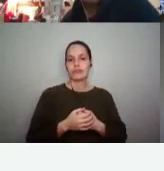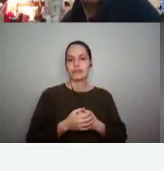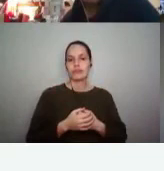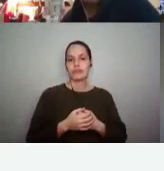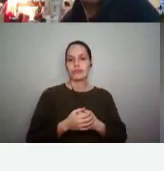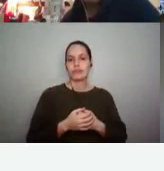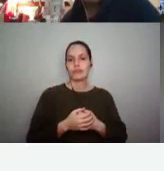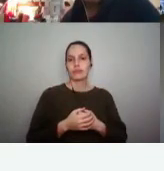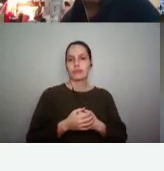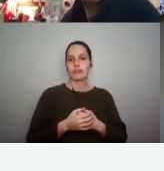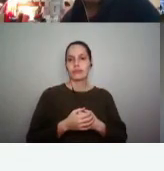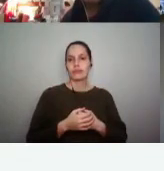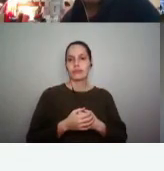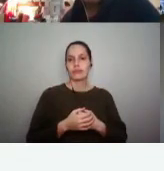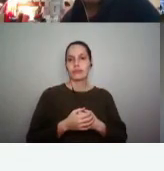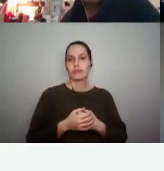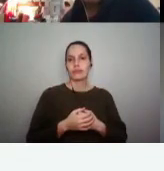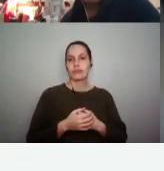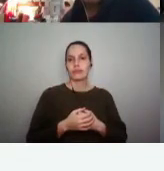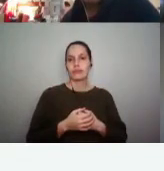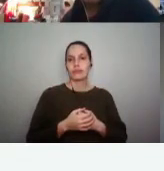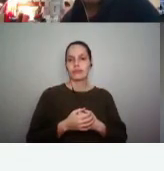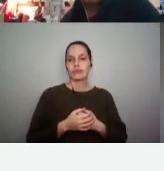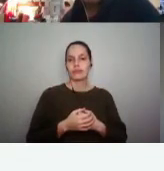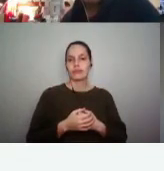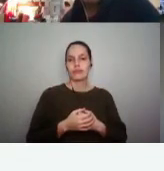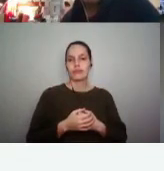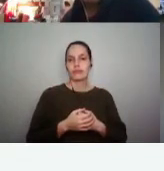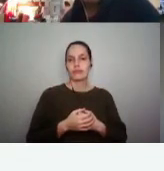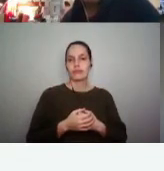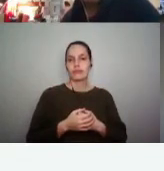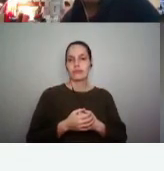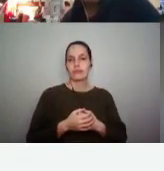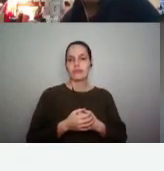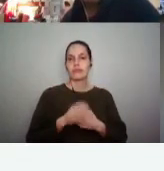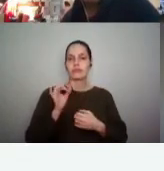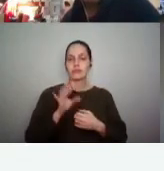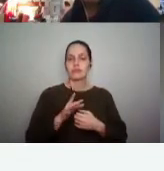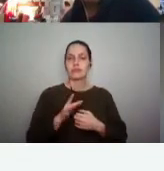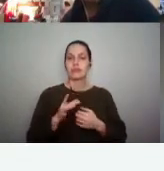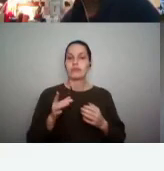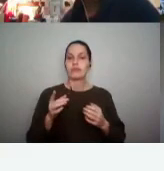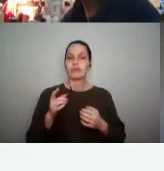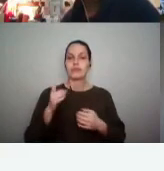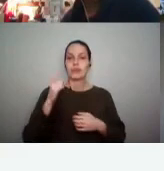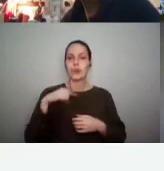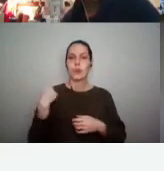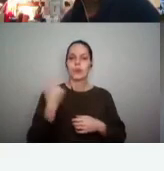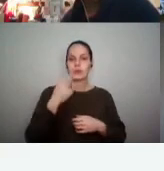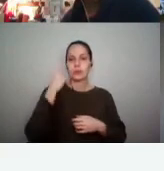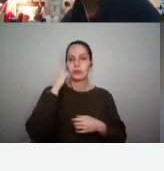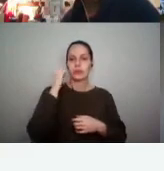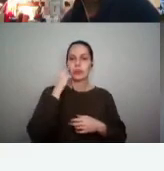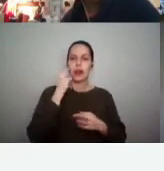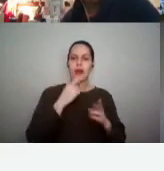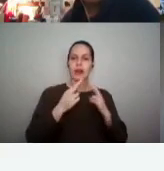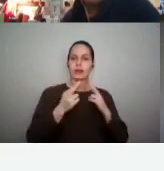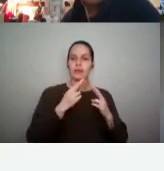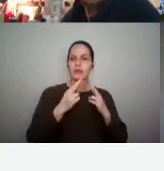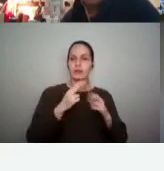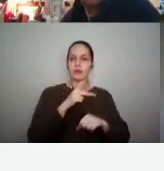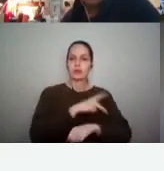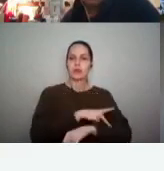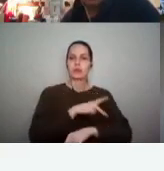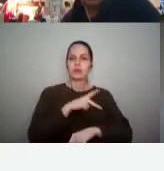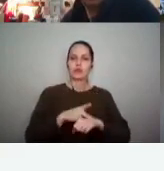Então, cabe perguntar se estaremos dispostos a construir uma relação pedagógica, né, que incorpore essas